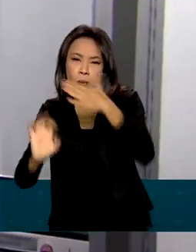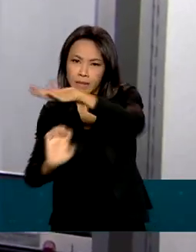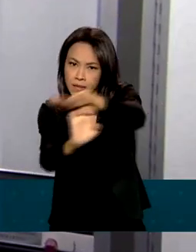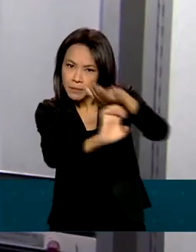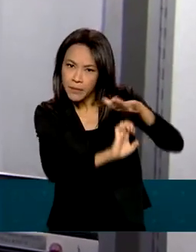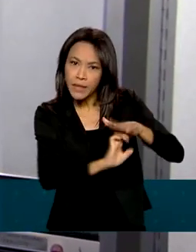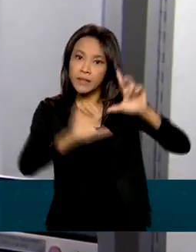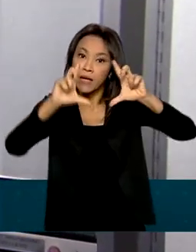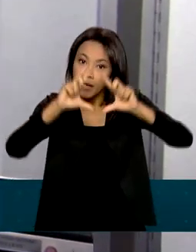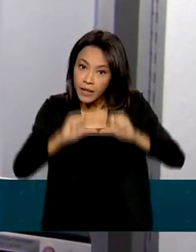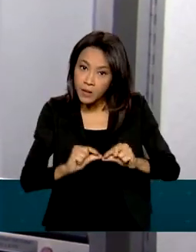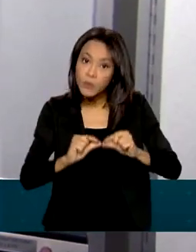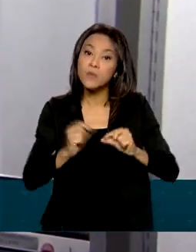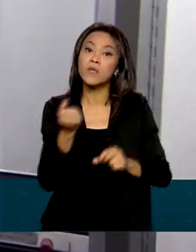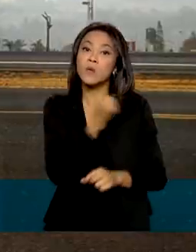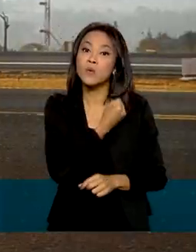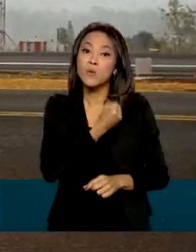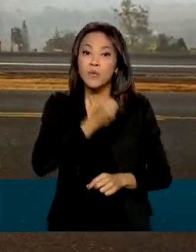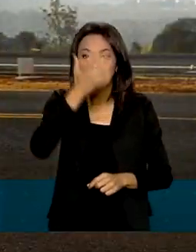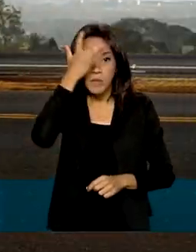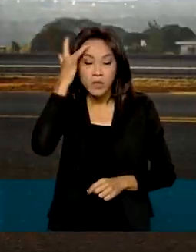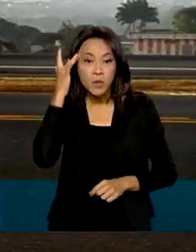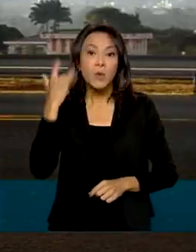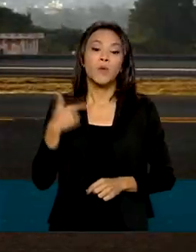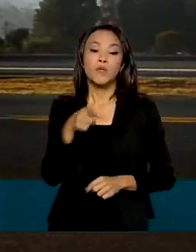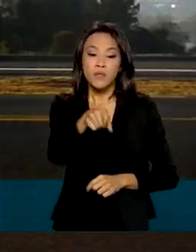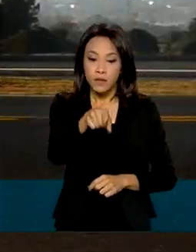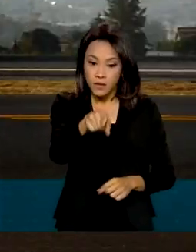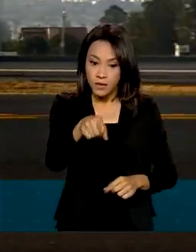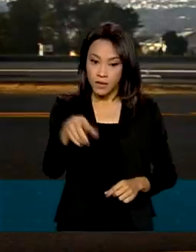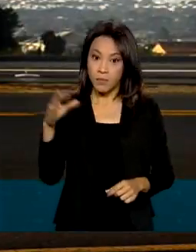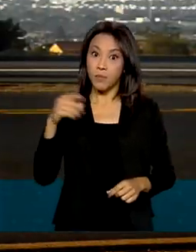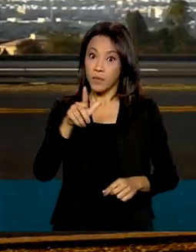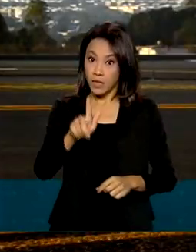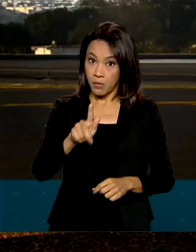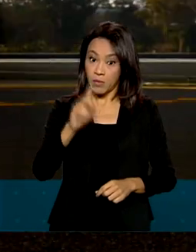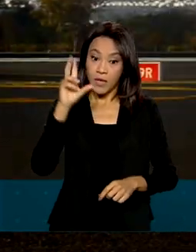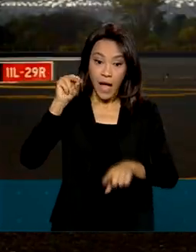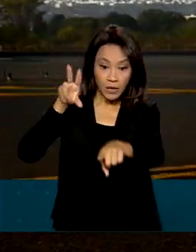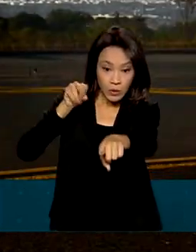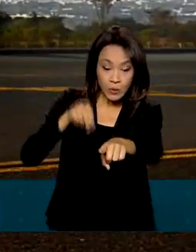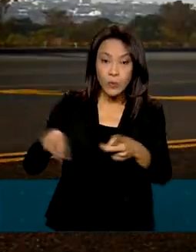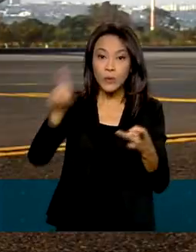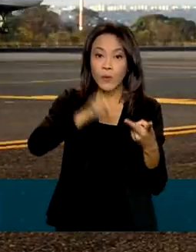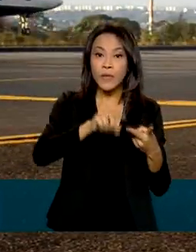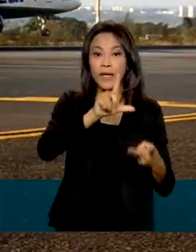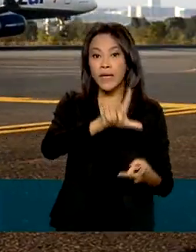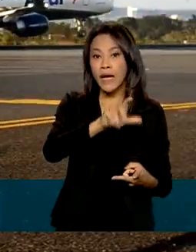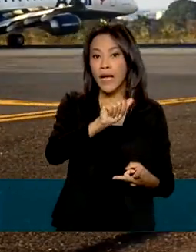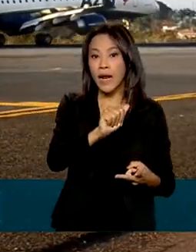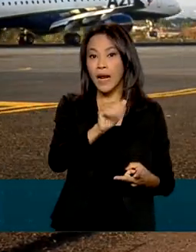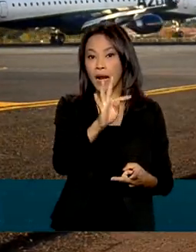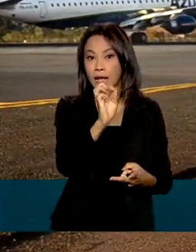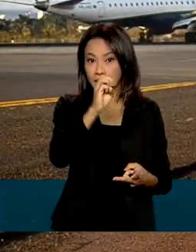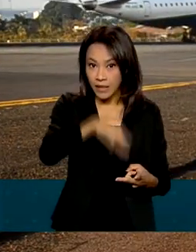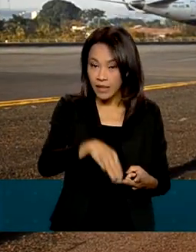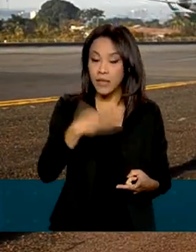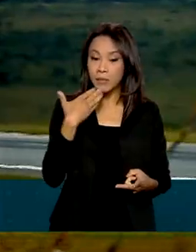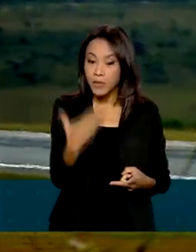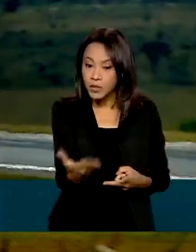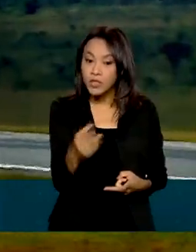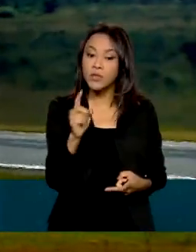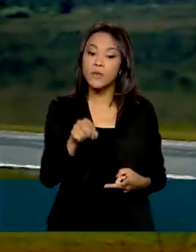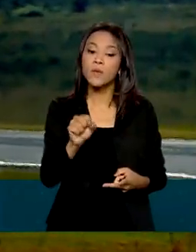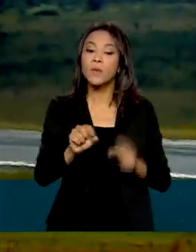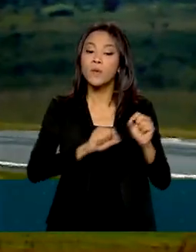reduzam o número de comissários em voo. É o caso da Gol Linhas Aéreas, da Azul e da Latam, que entraram com um pedido de reconhecimento